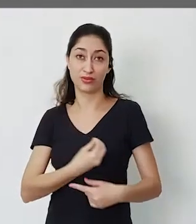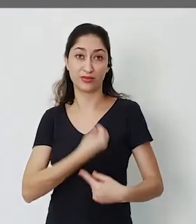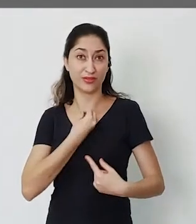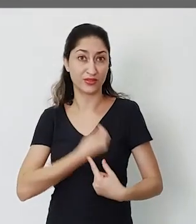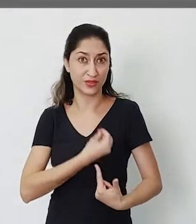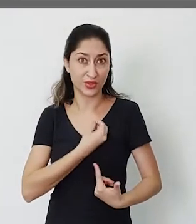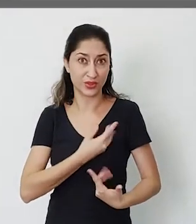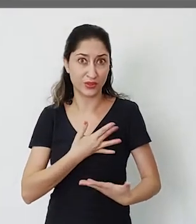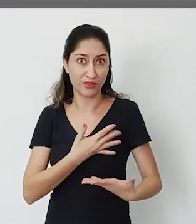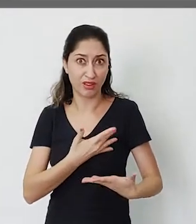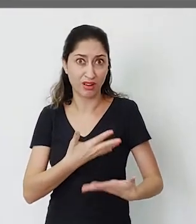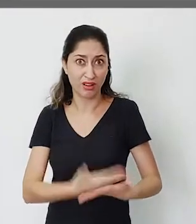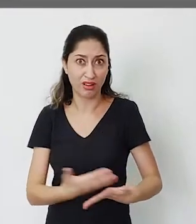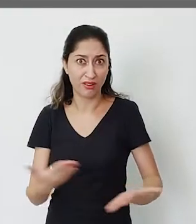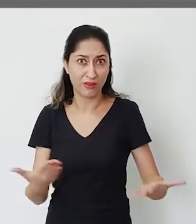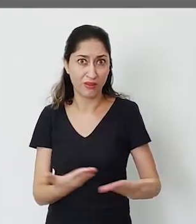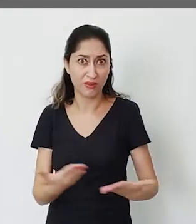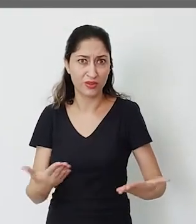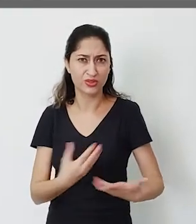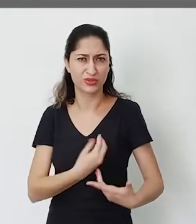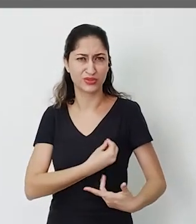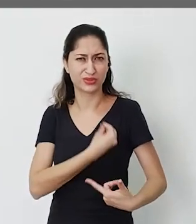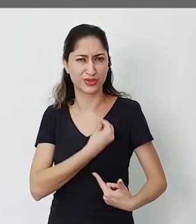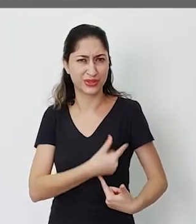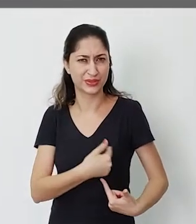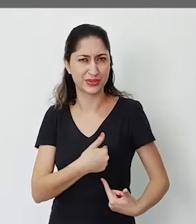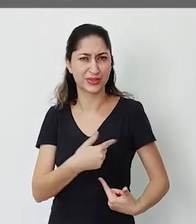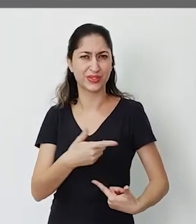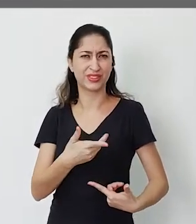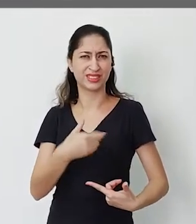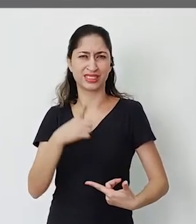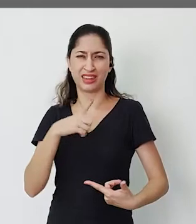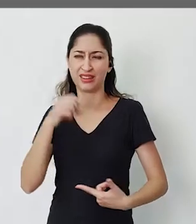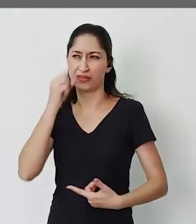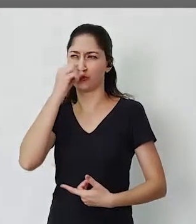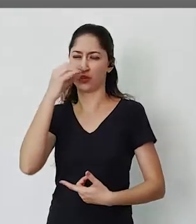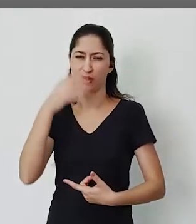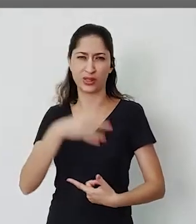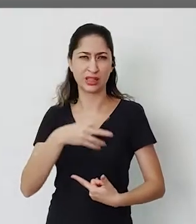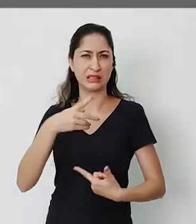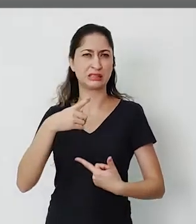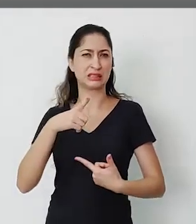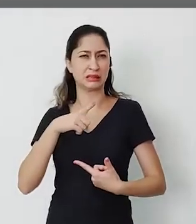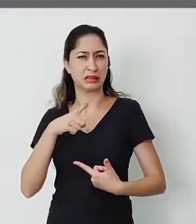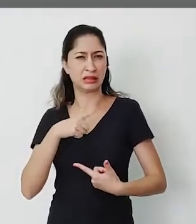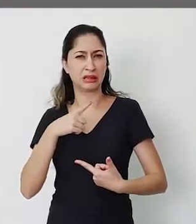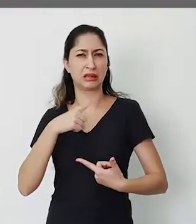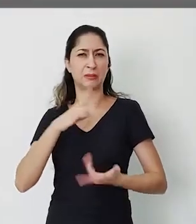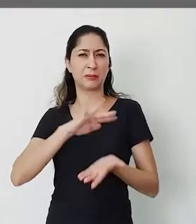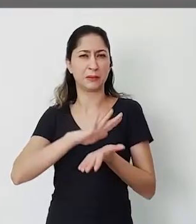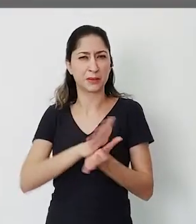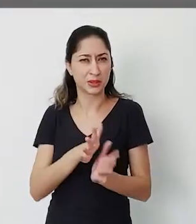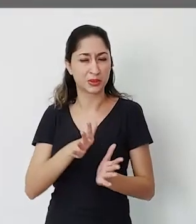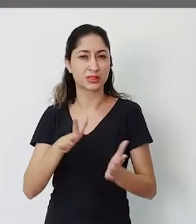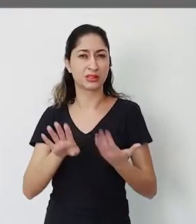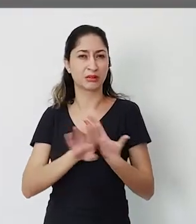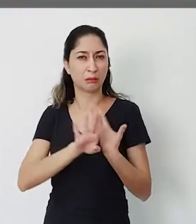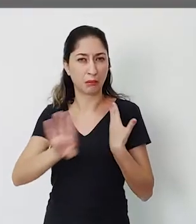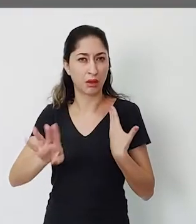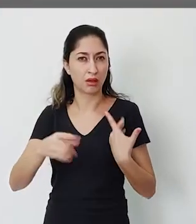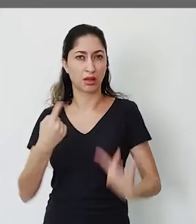E participei do curso de agentes culturais juvenis, formação de agentes culturais juvenis, que depois se